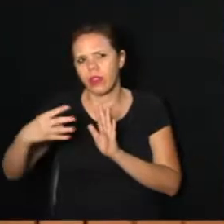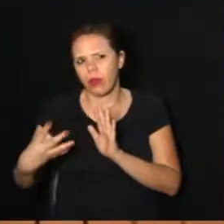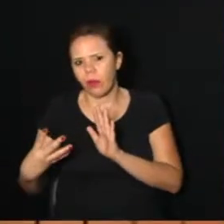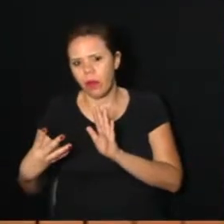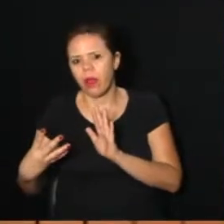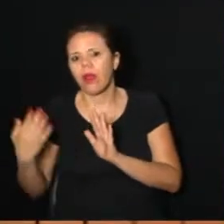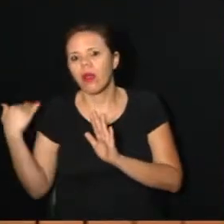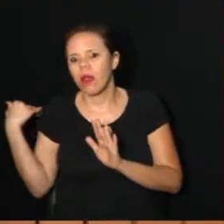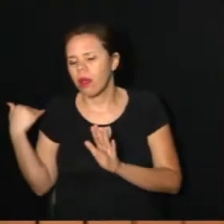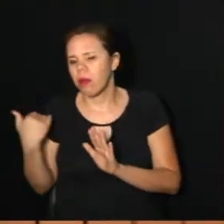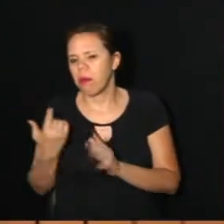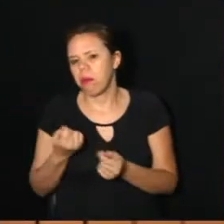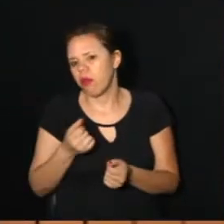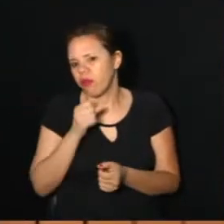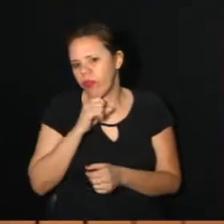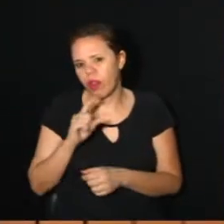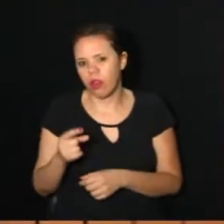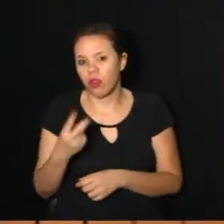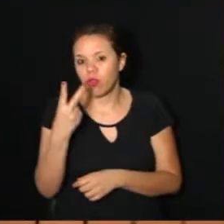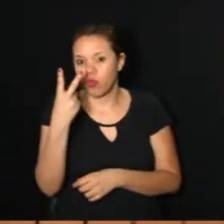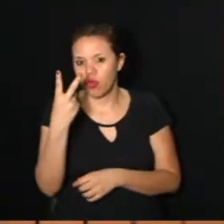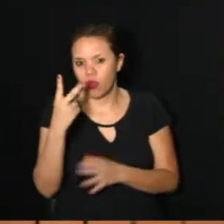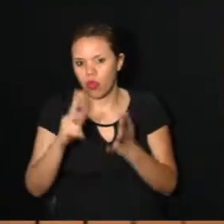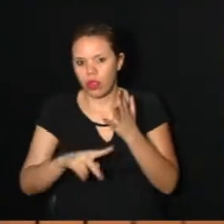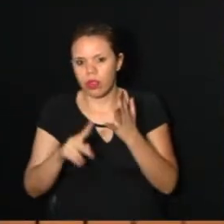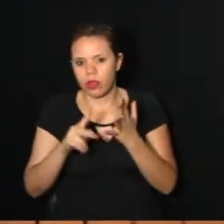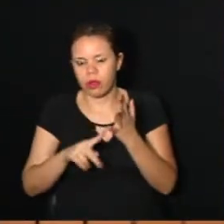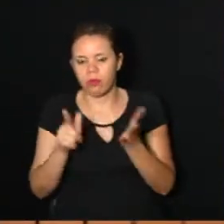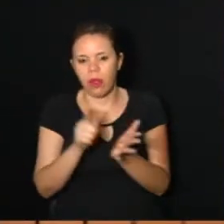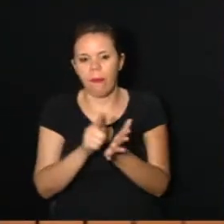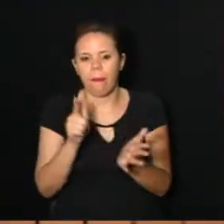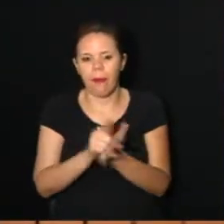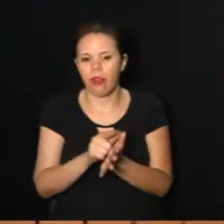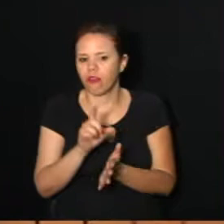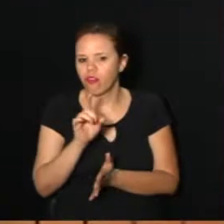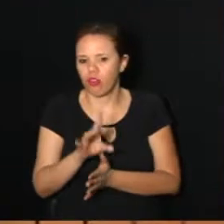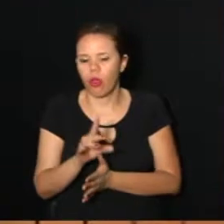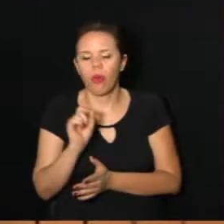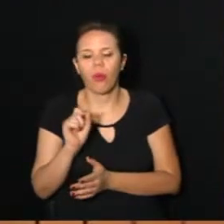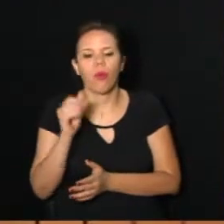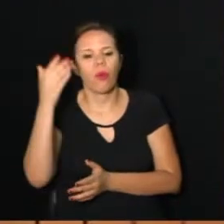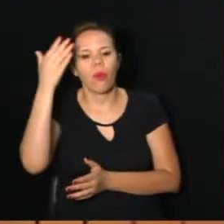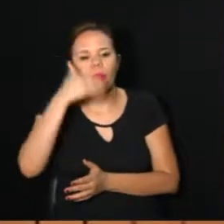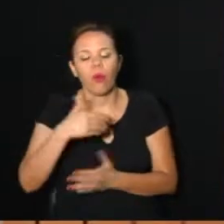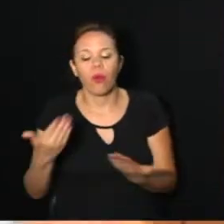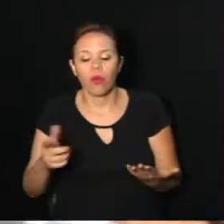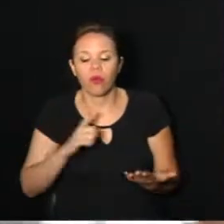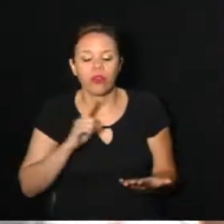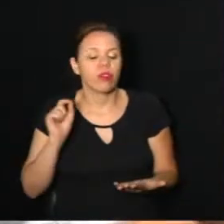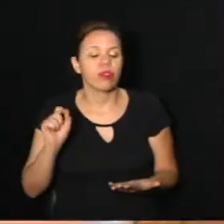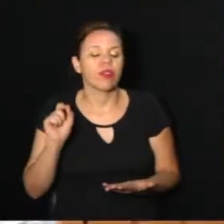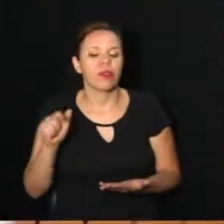1994, não é tão antigo. São 2 folhinhas. 2 folhinhas. Hoje